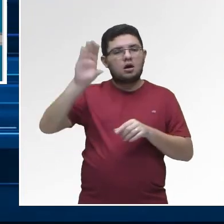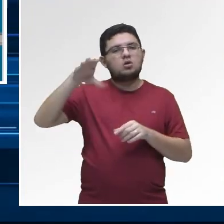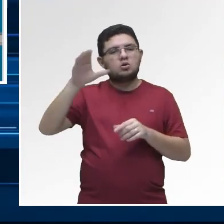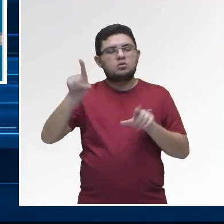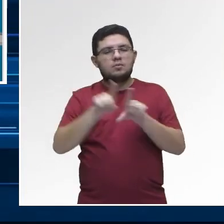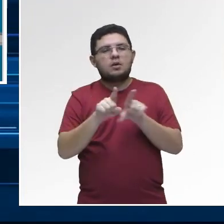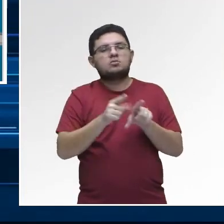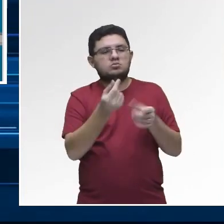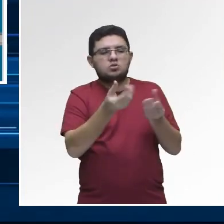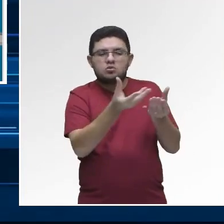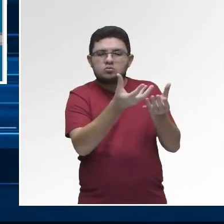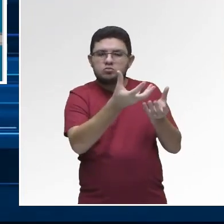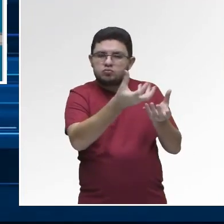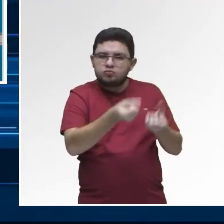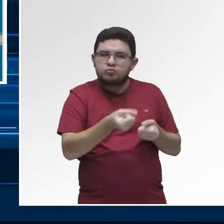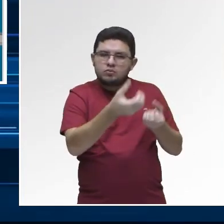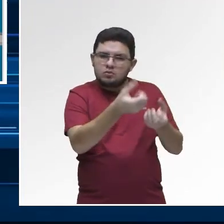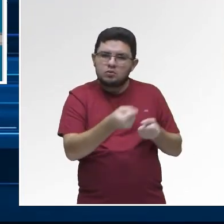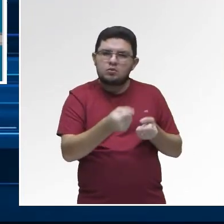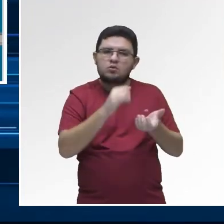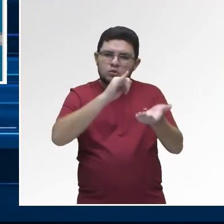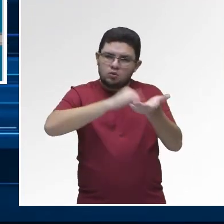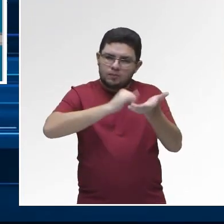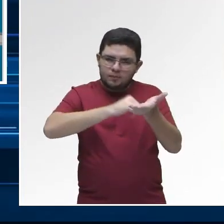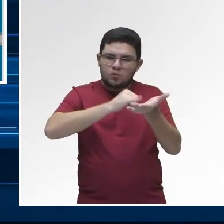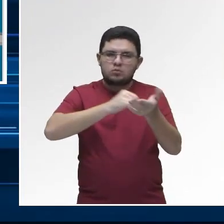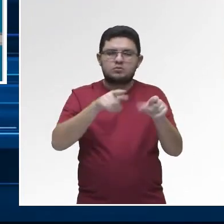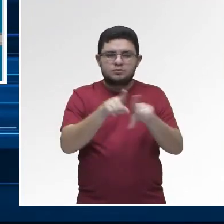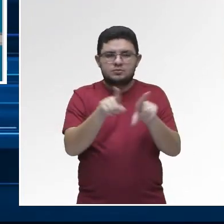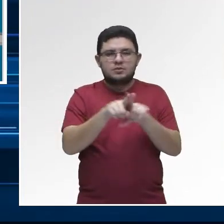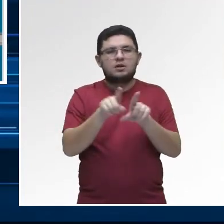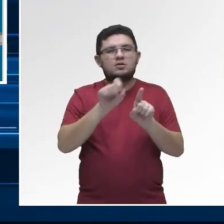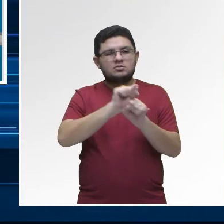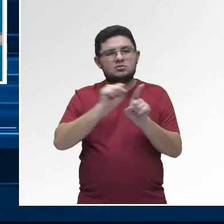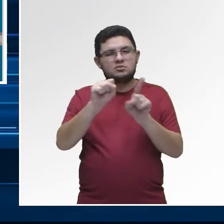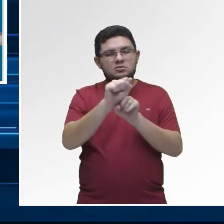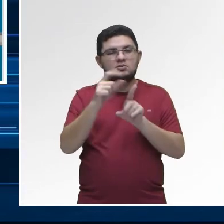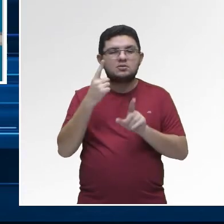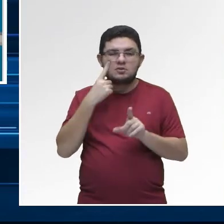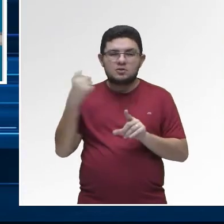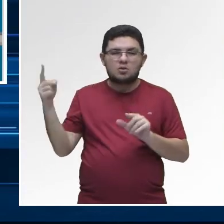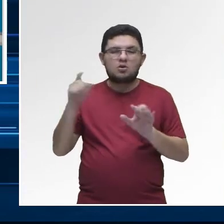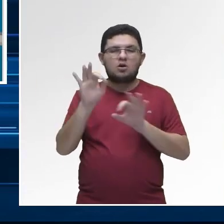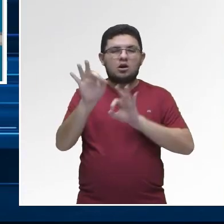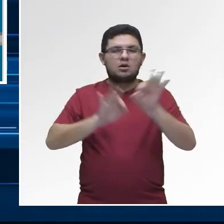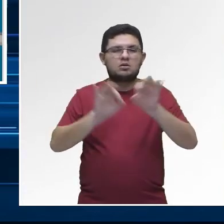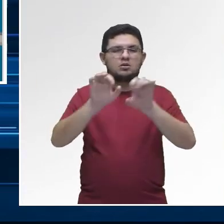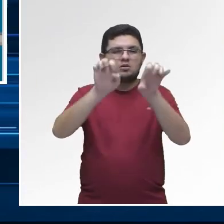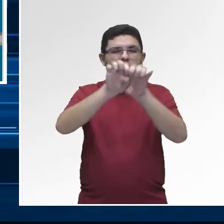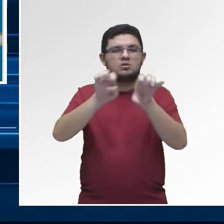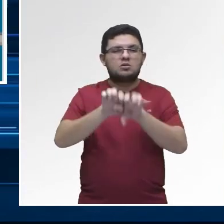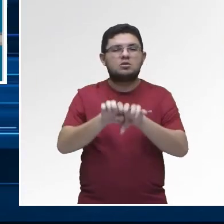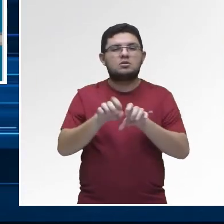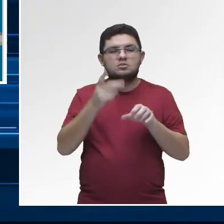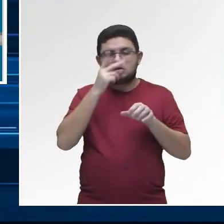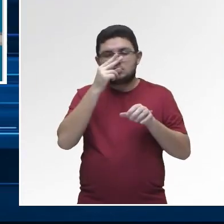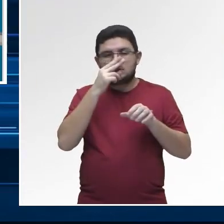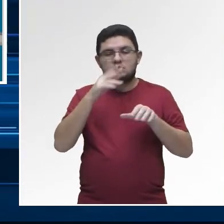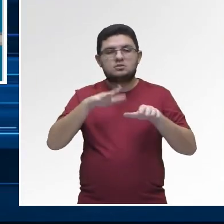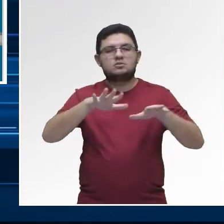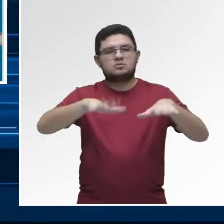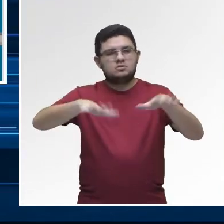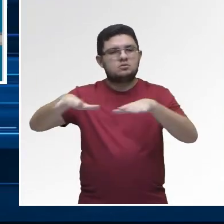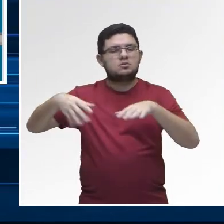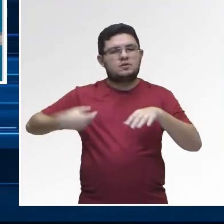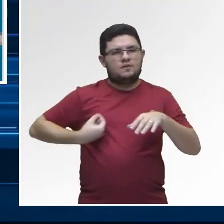funcionava aí a sociedade. As pessoas realmente viviam aí em condição muito delicada, muito,